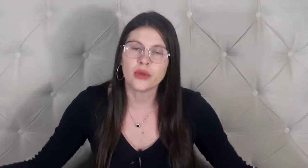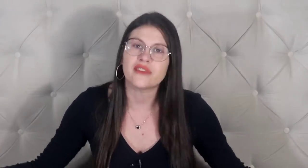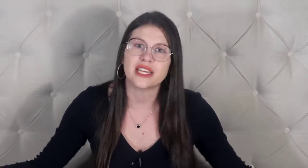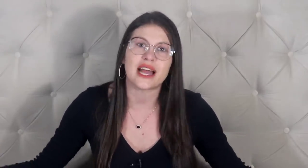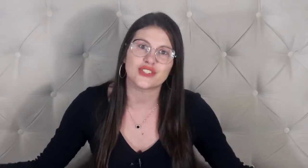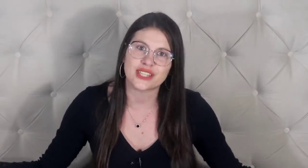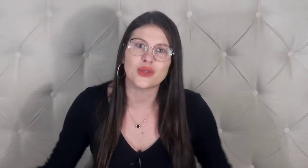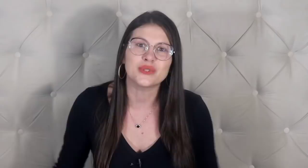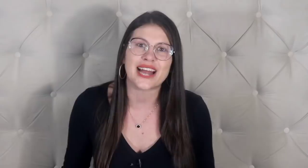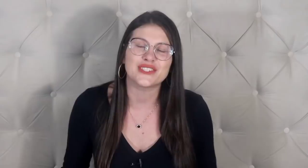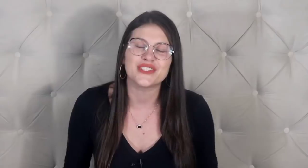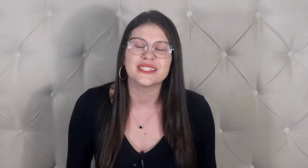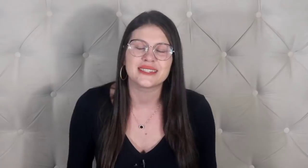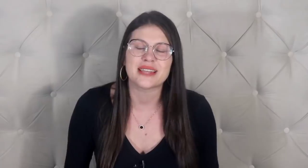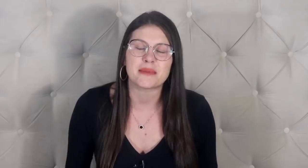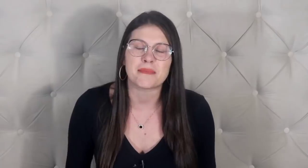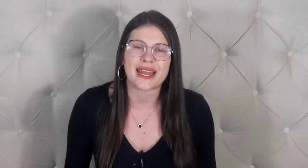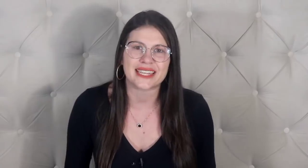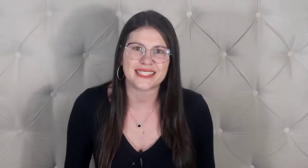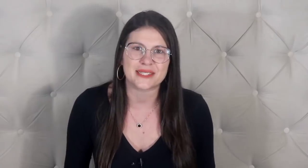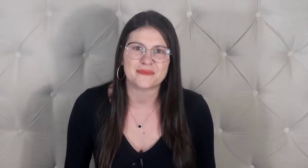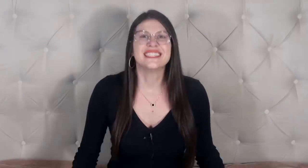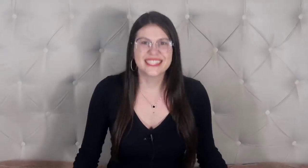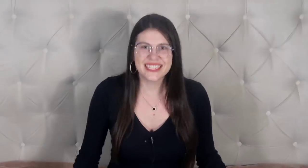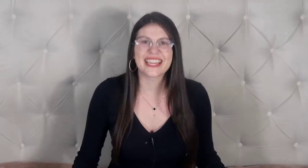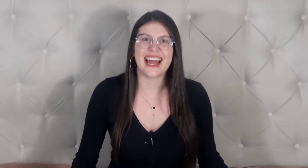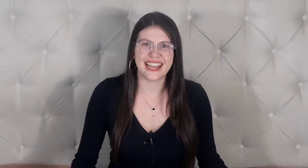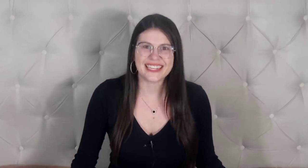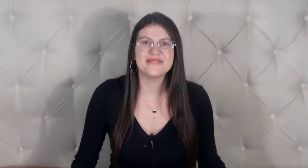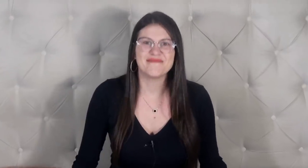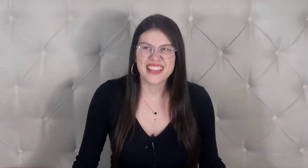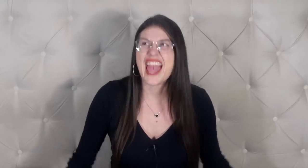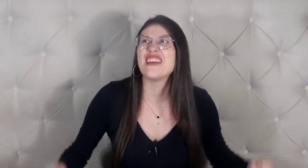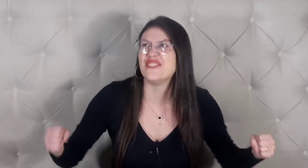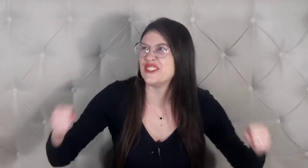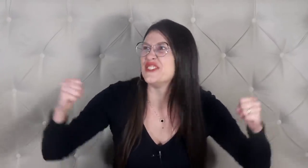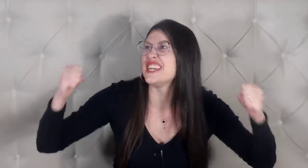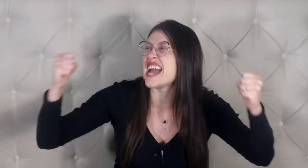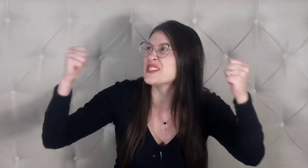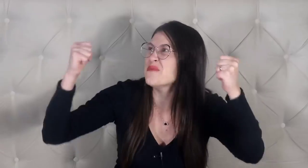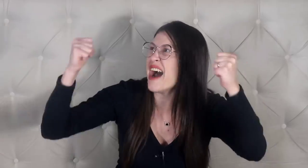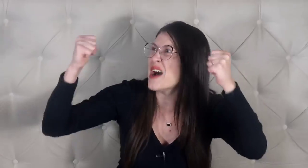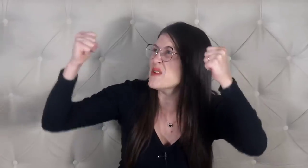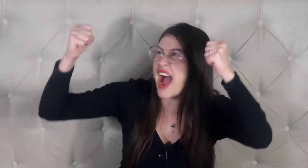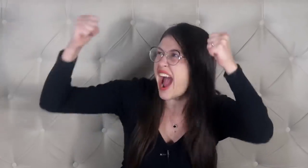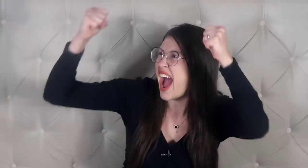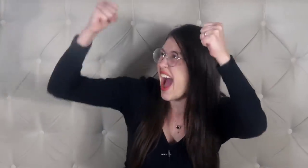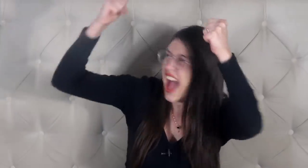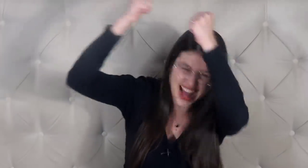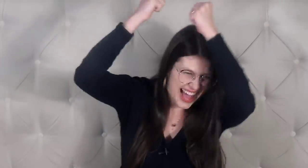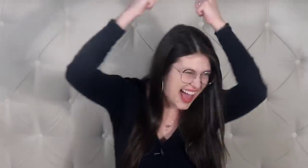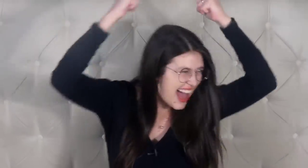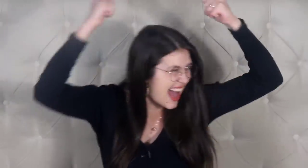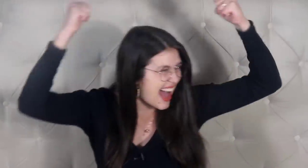esperado, porque a verdade, cedo ou tarde, sempre aparece. Sim, galera, é vídeo de resumão!